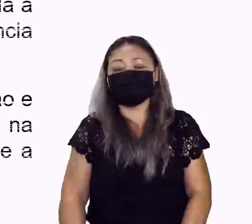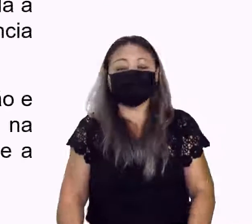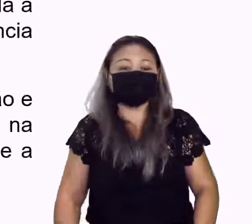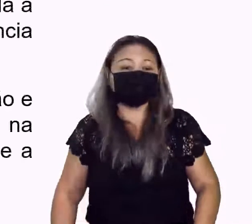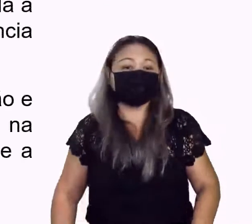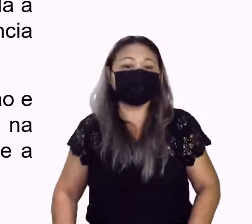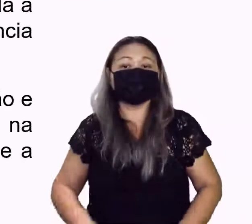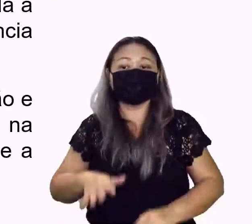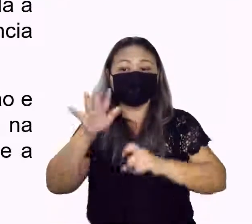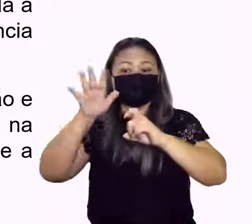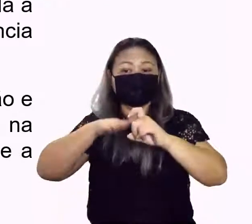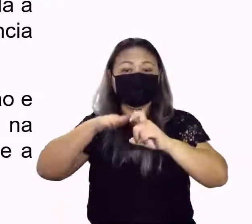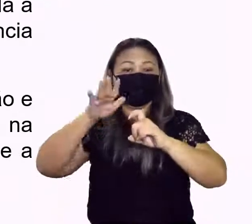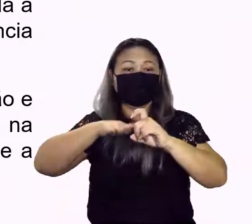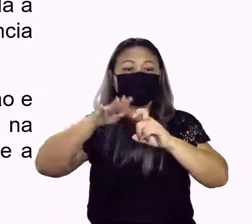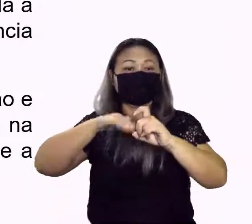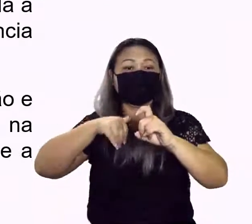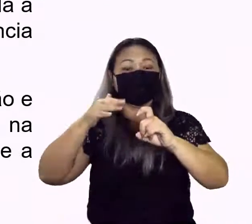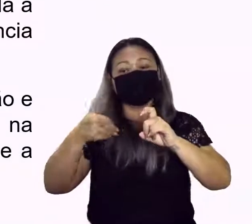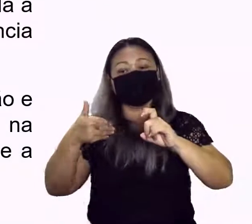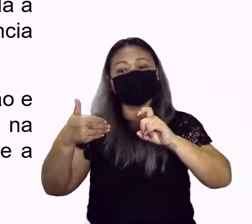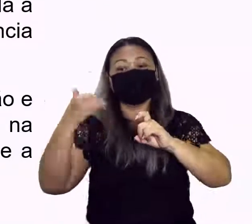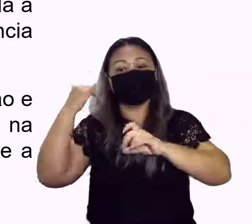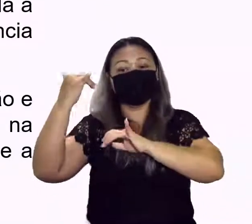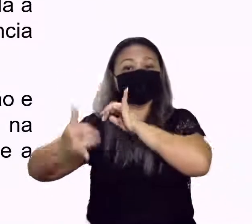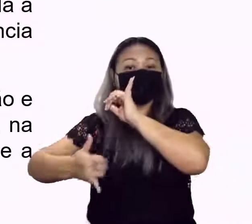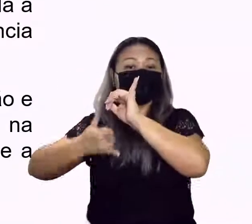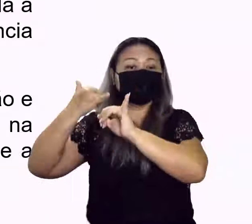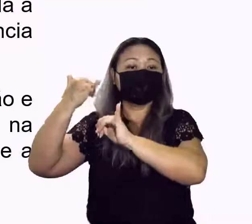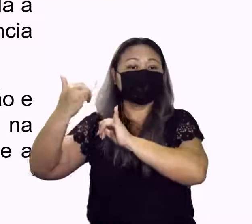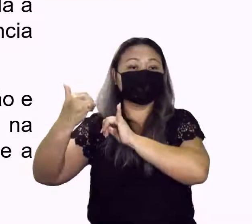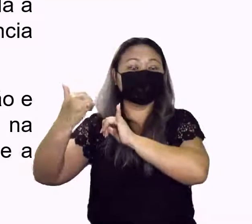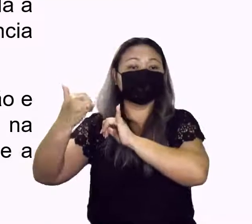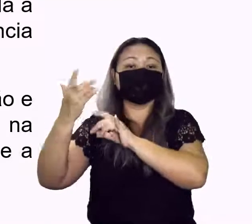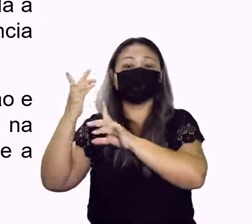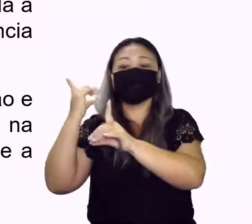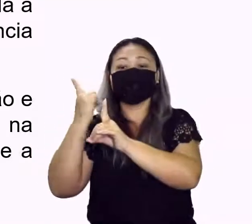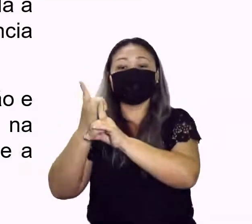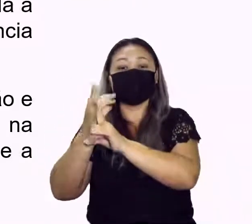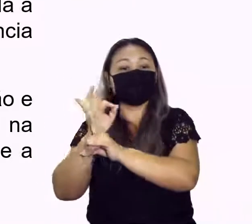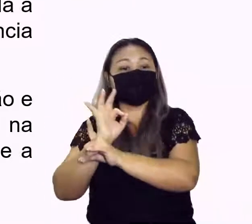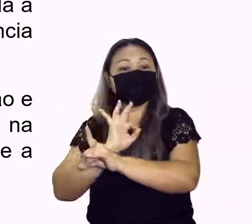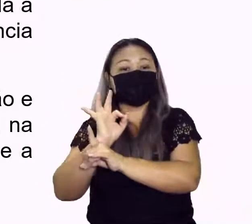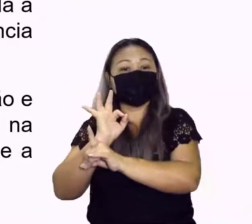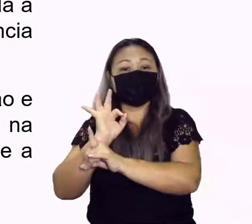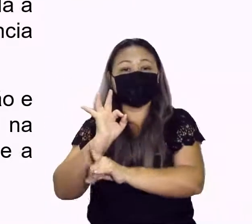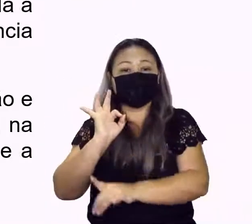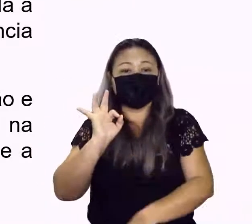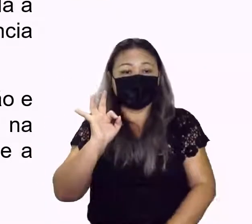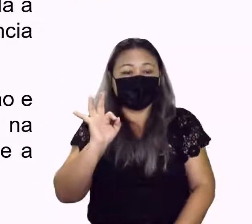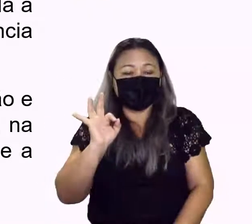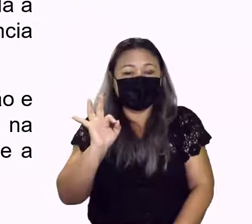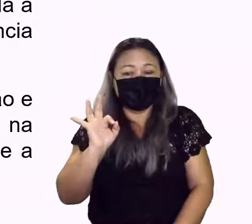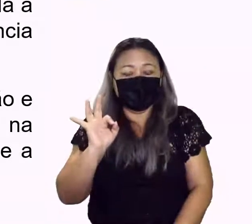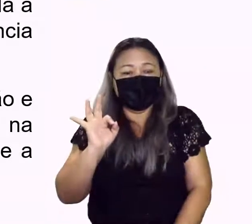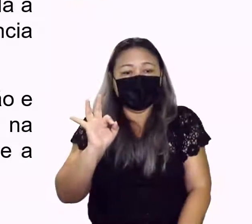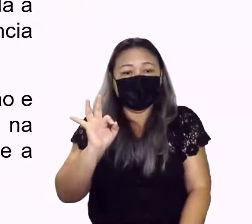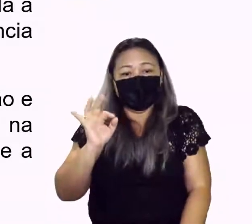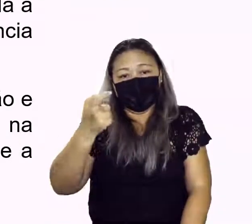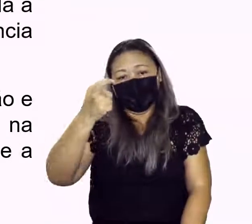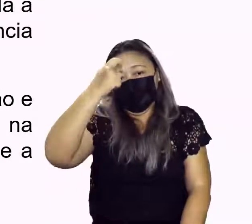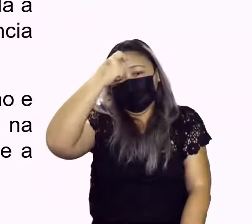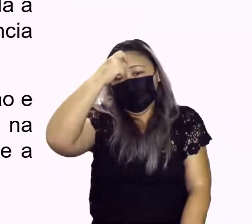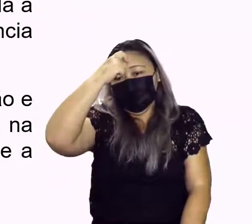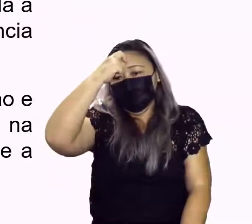O mito. Inicialmente, na narrativa mítica, não encontramos... Oh, não, tá?